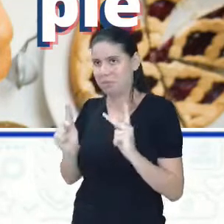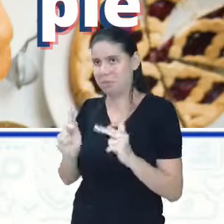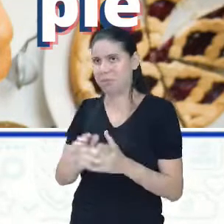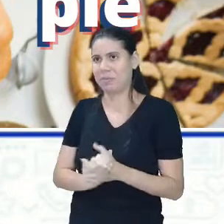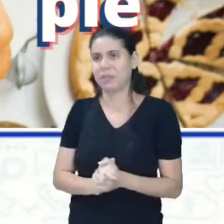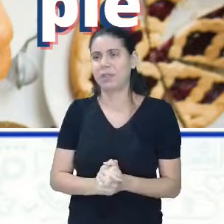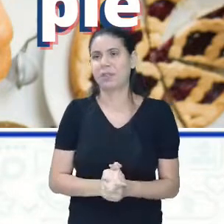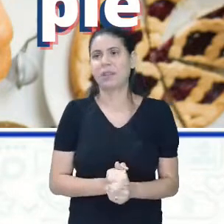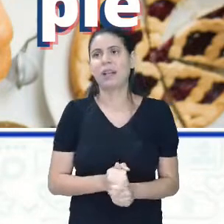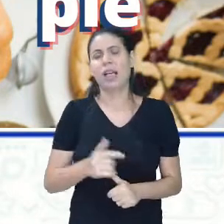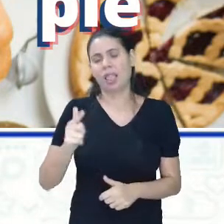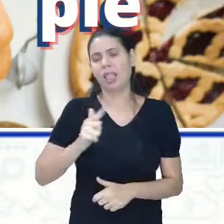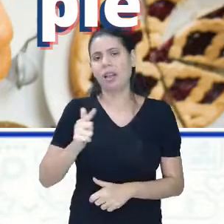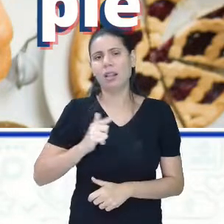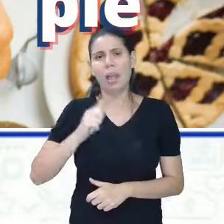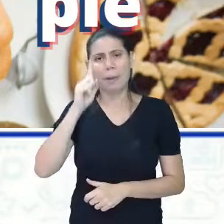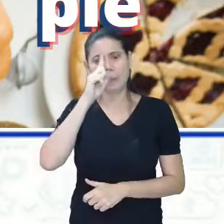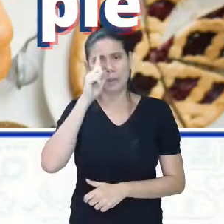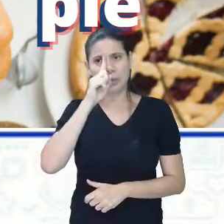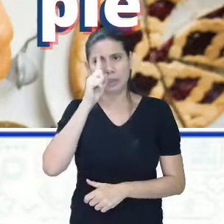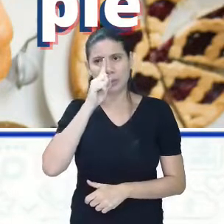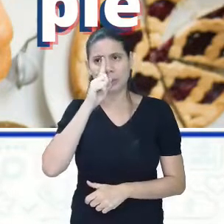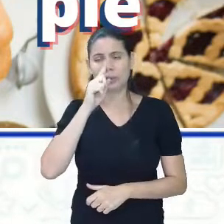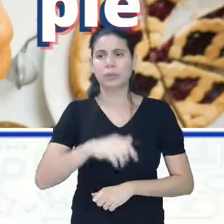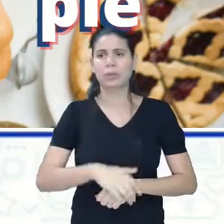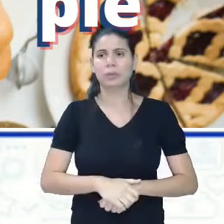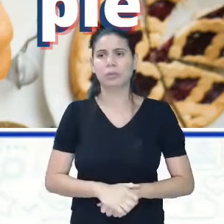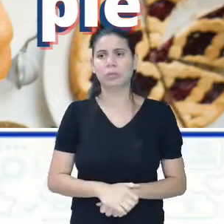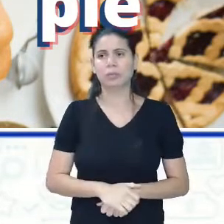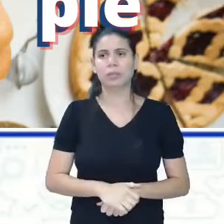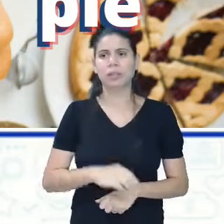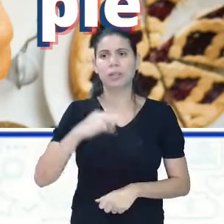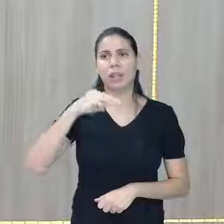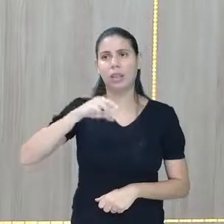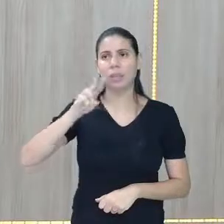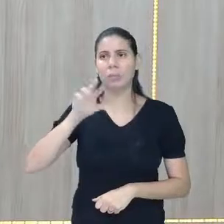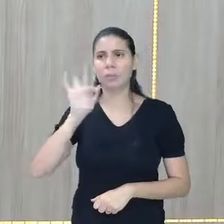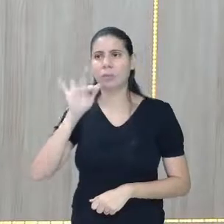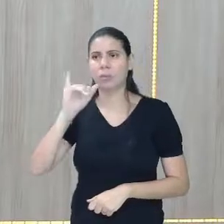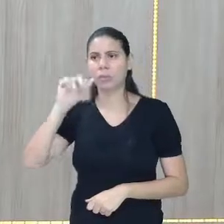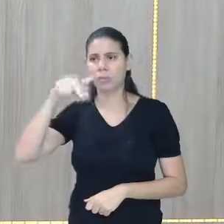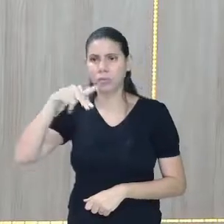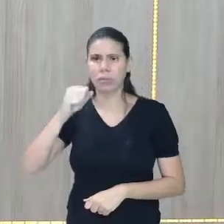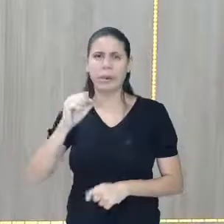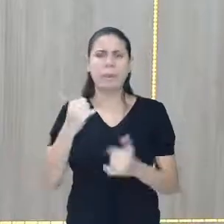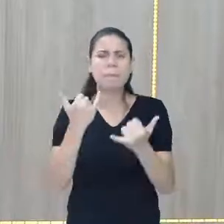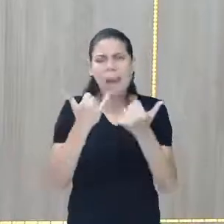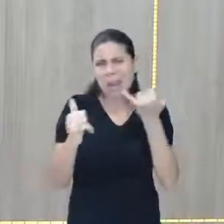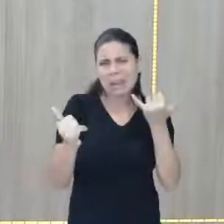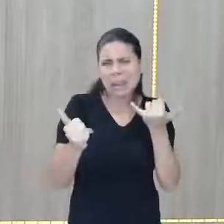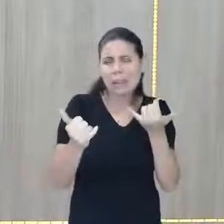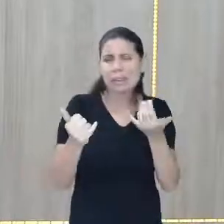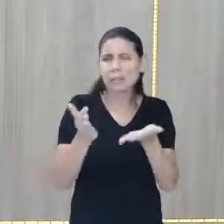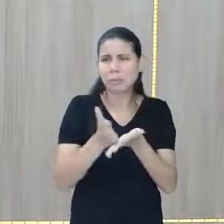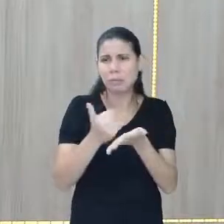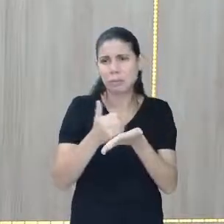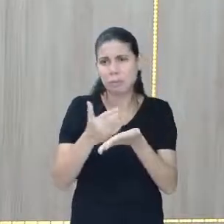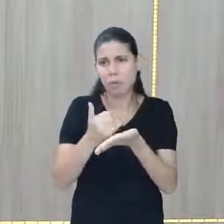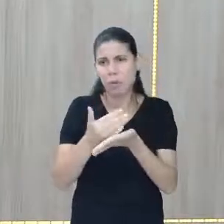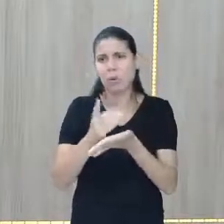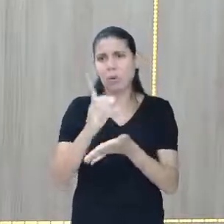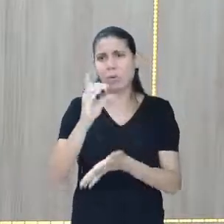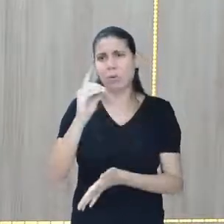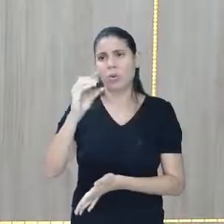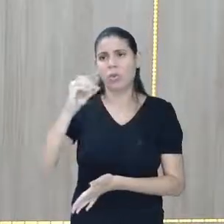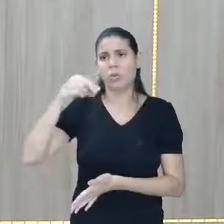Cookies, seriam os biscoitos. Muffin, que seria uma espécie de bolo, tá? Donuts, que é